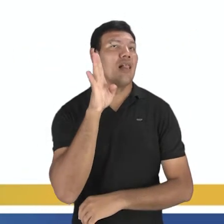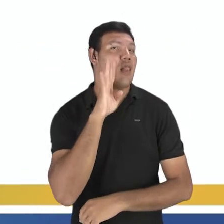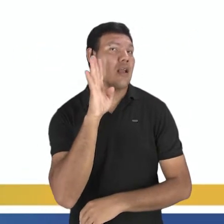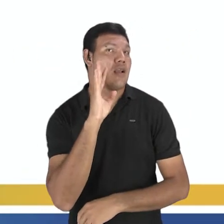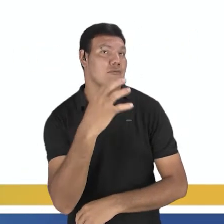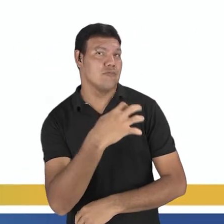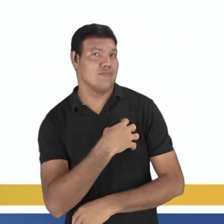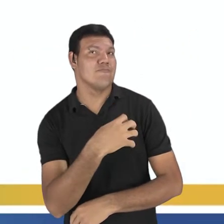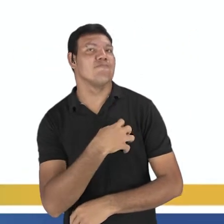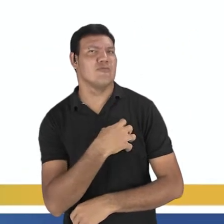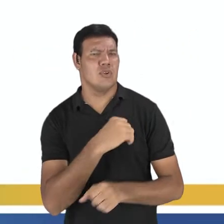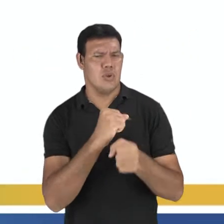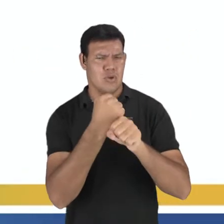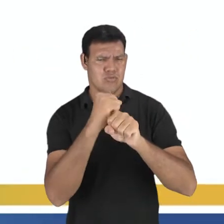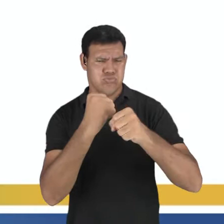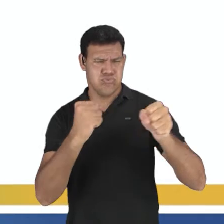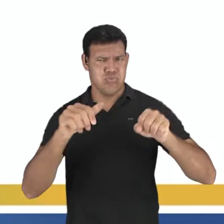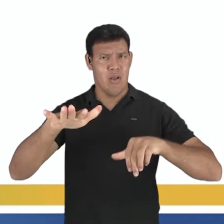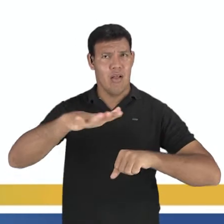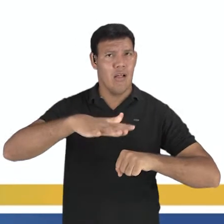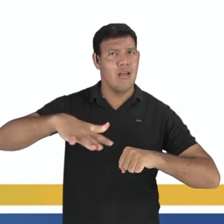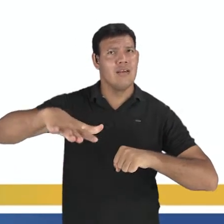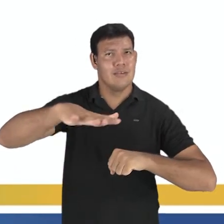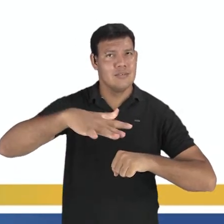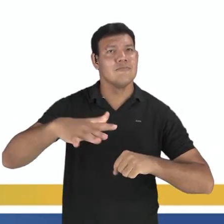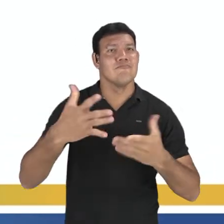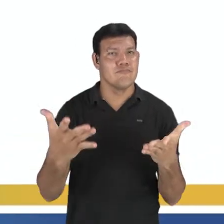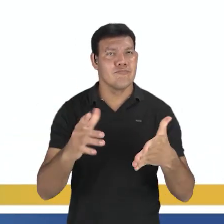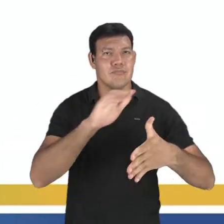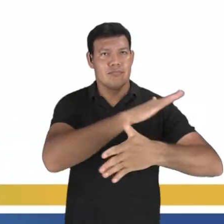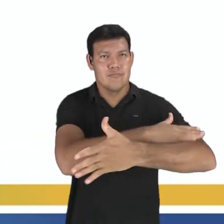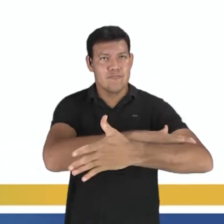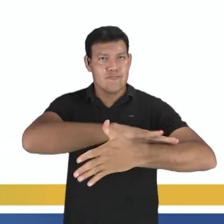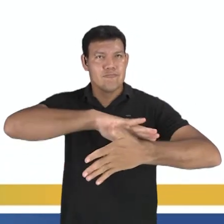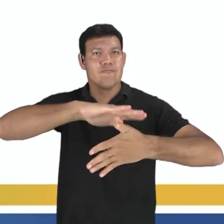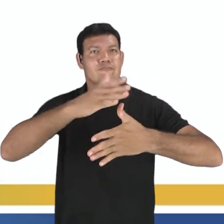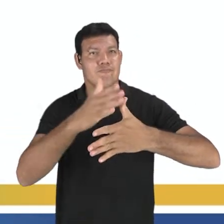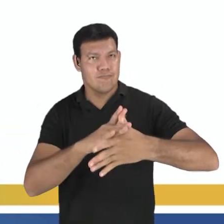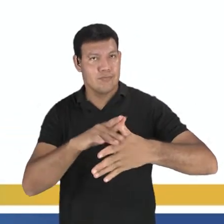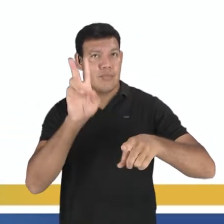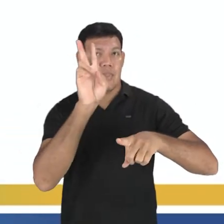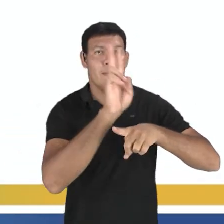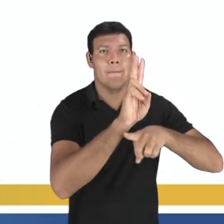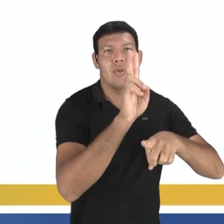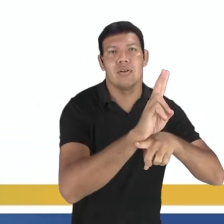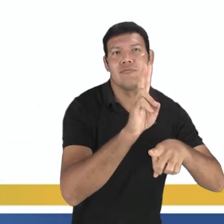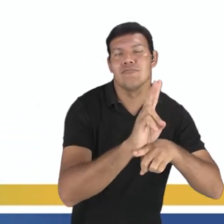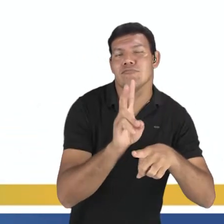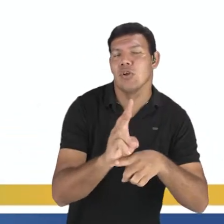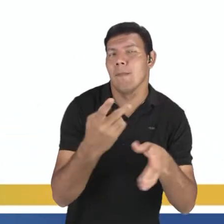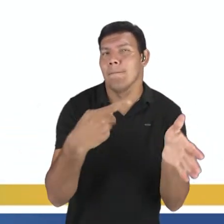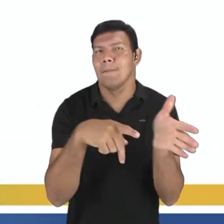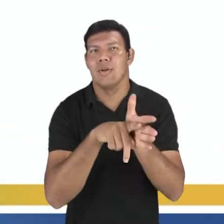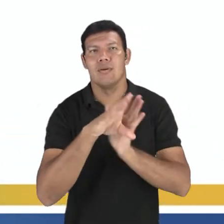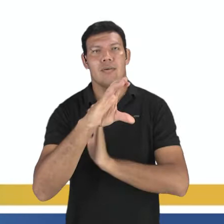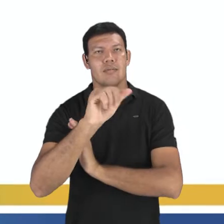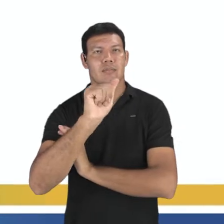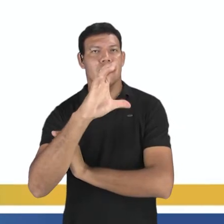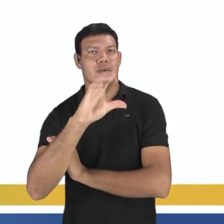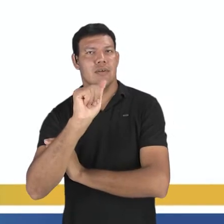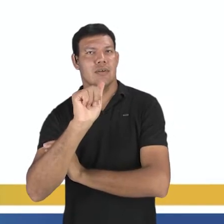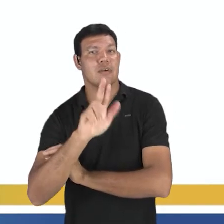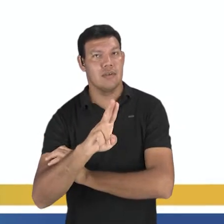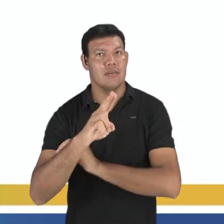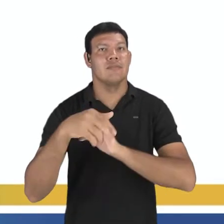de cacau. Como ele gosta de ficar embaixo das árvores maiores, os produtores deixaram a mata